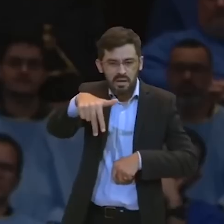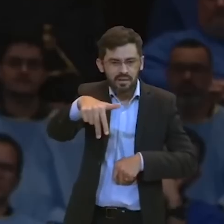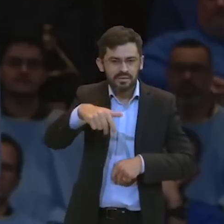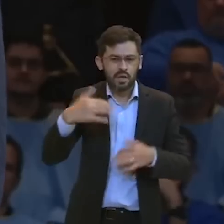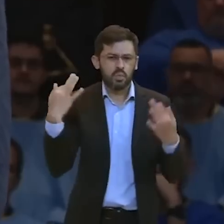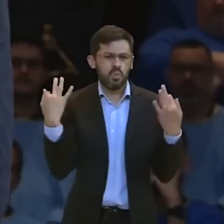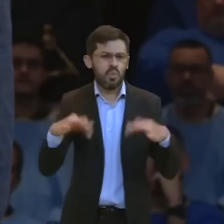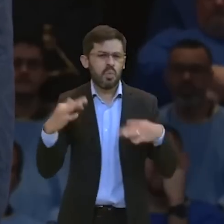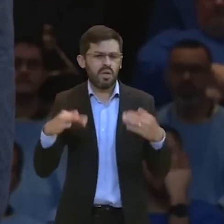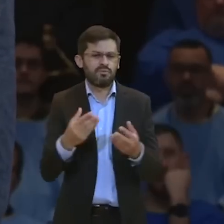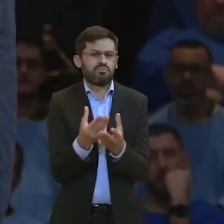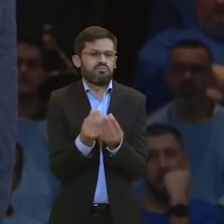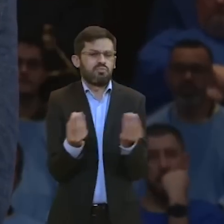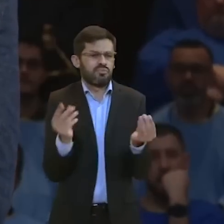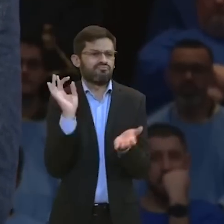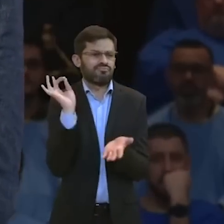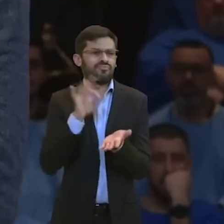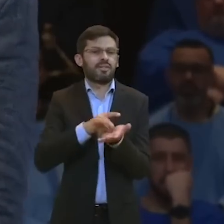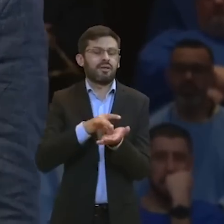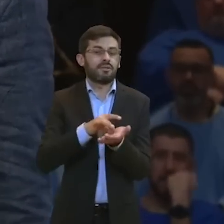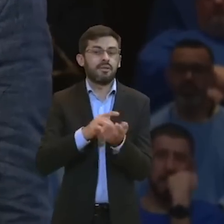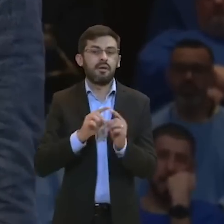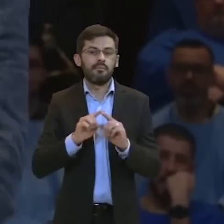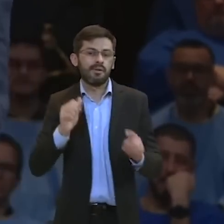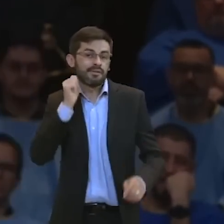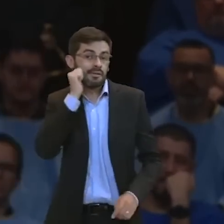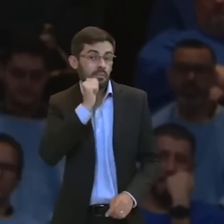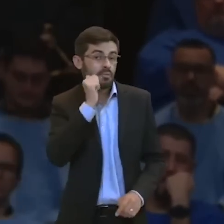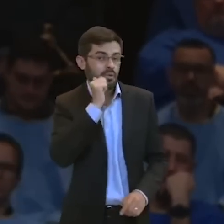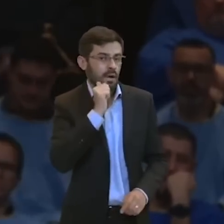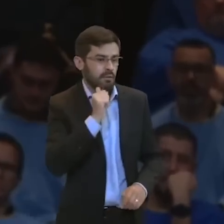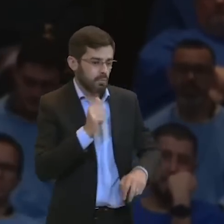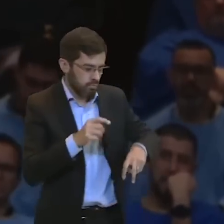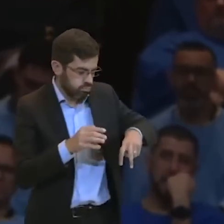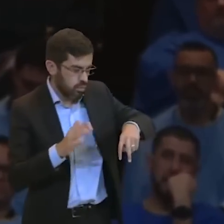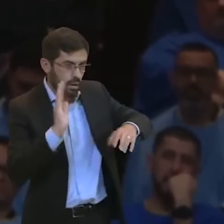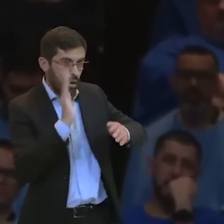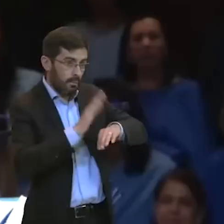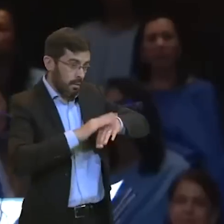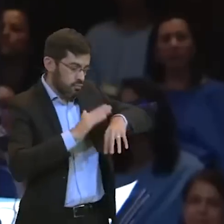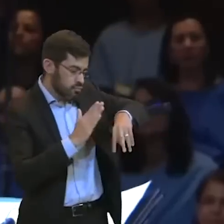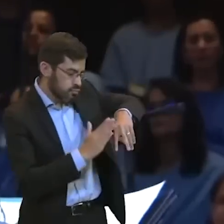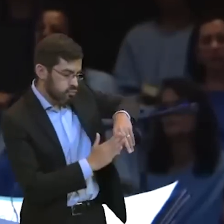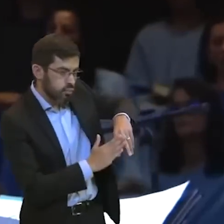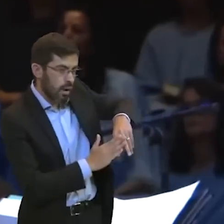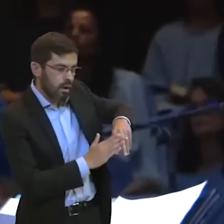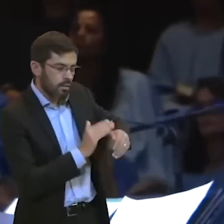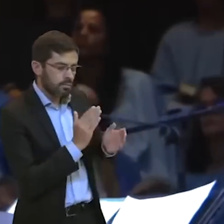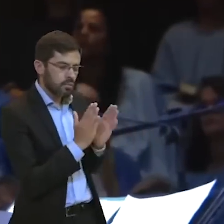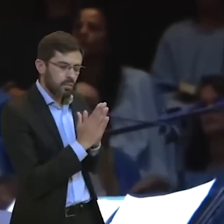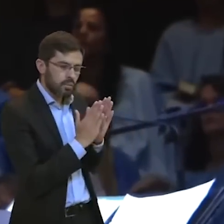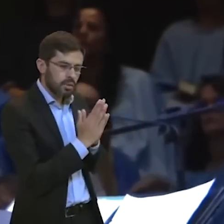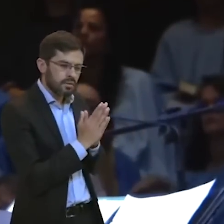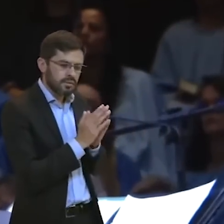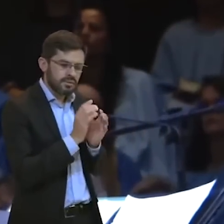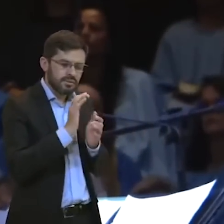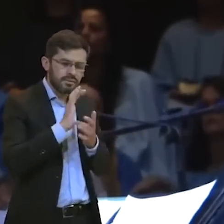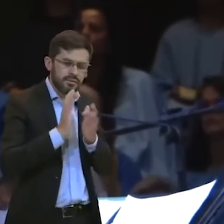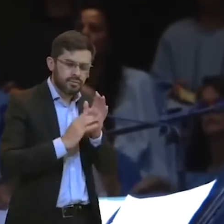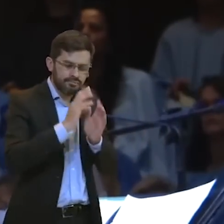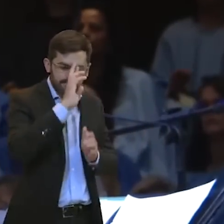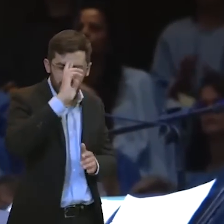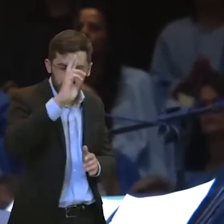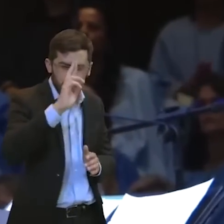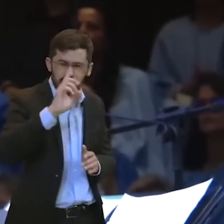doendo demais. E aquela senhorinha botou a mão no joelho dele e começou a orar: Senhor Jesus, Tu